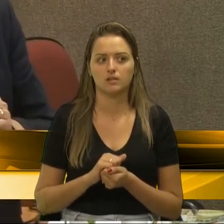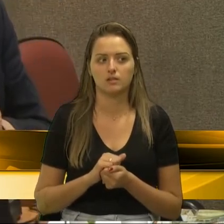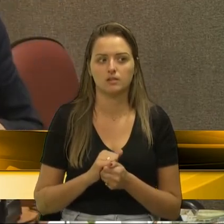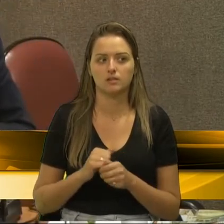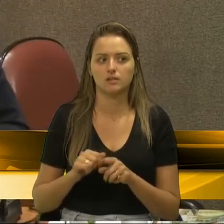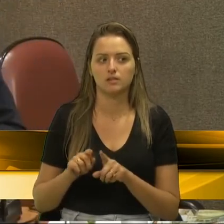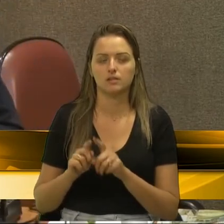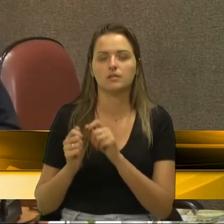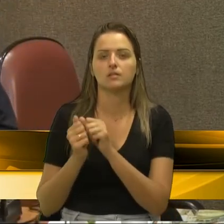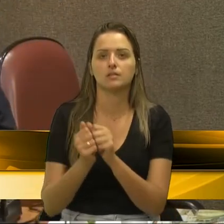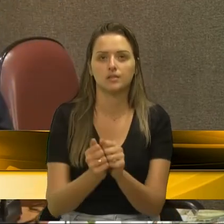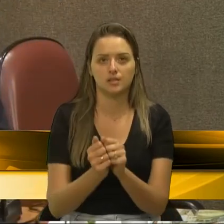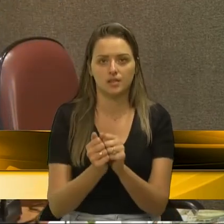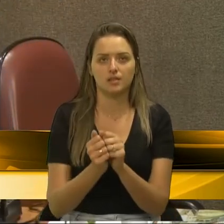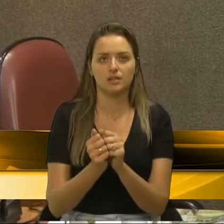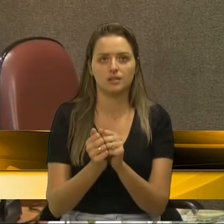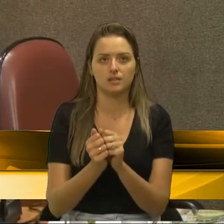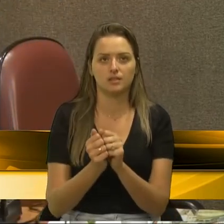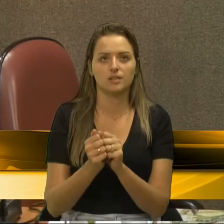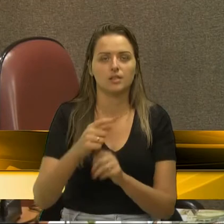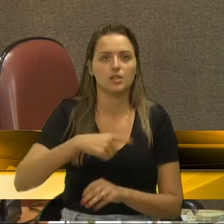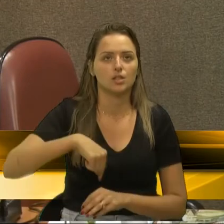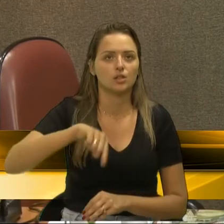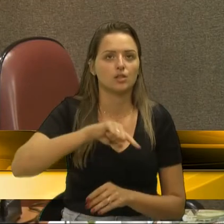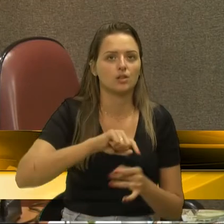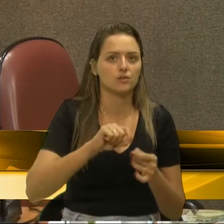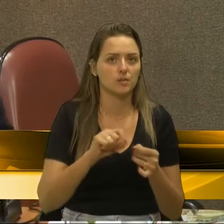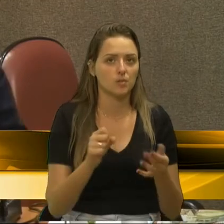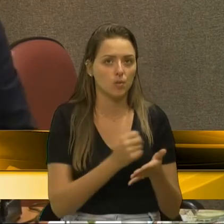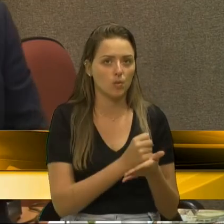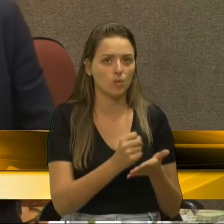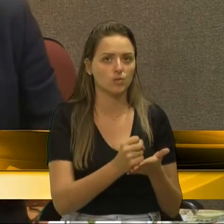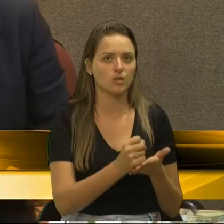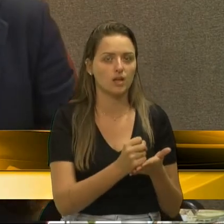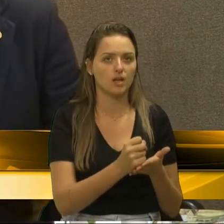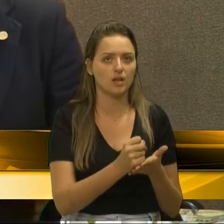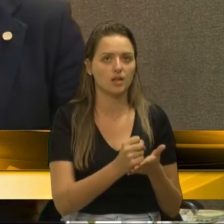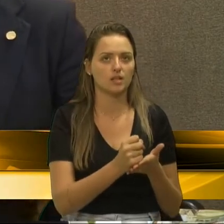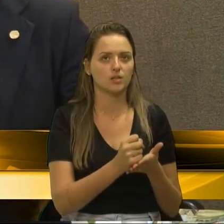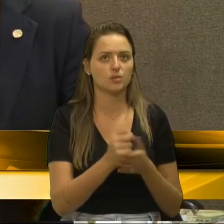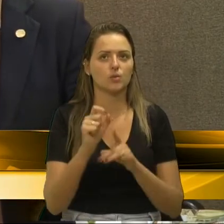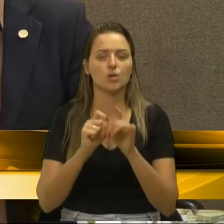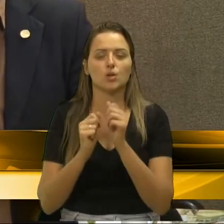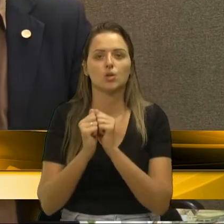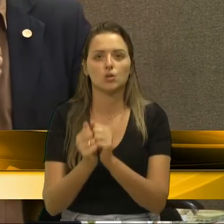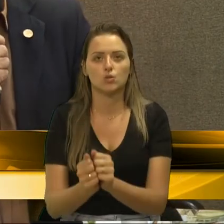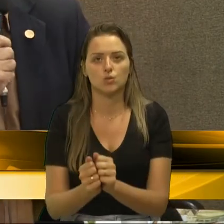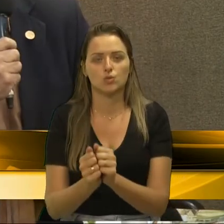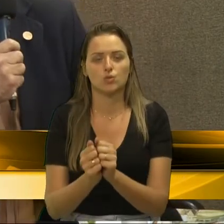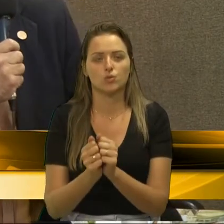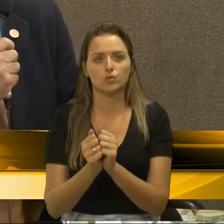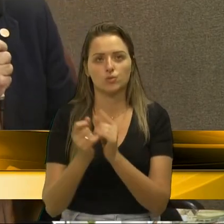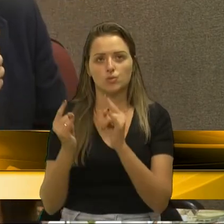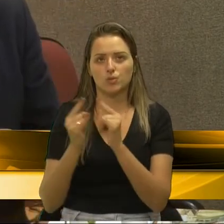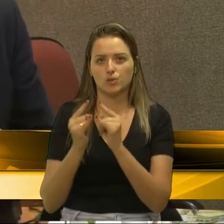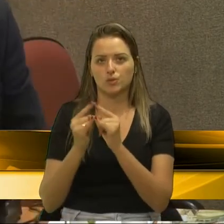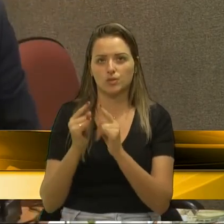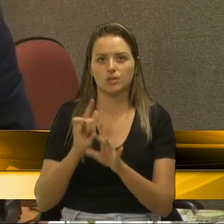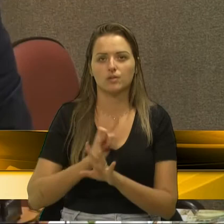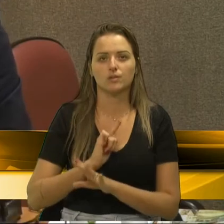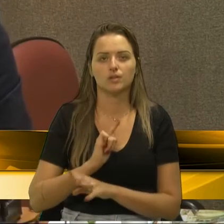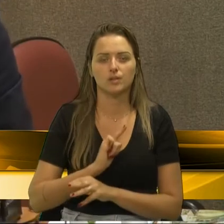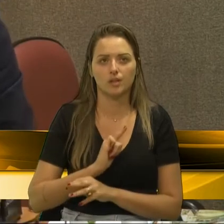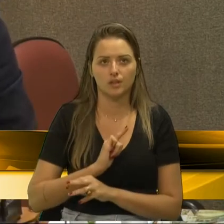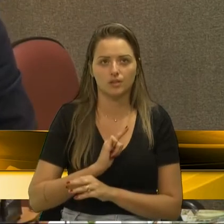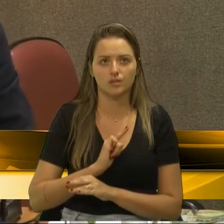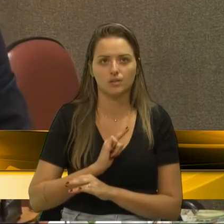Civil, onde fechamos um convênio, um contrato com aquele órgão, disponibilizando a